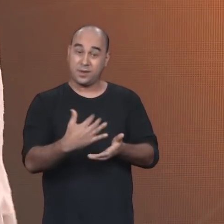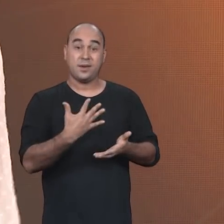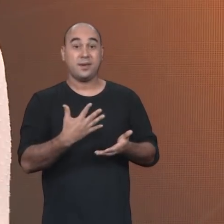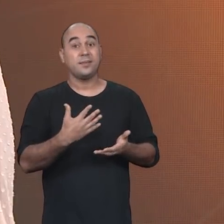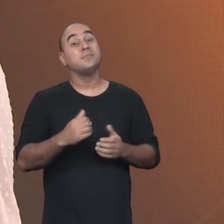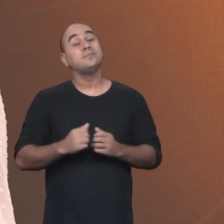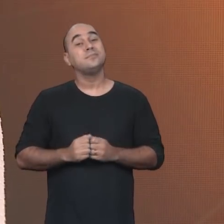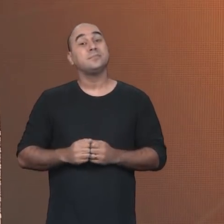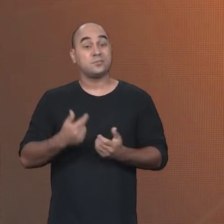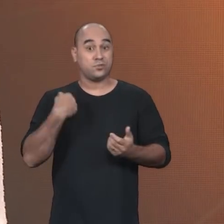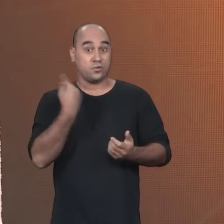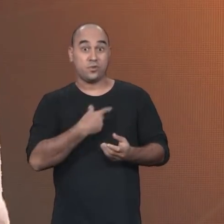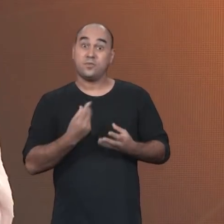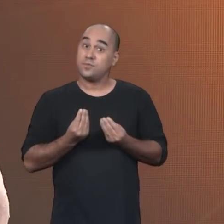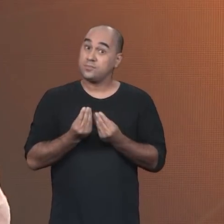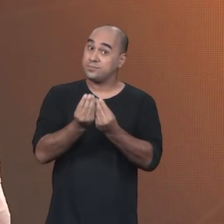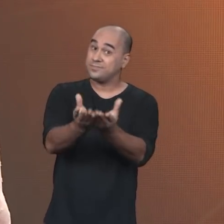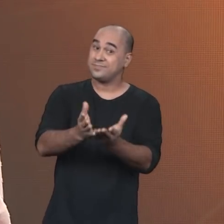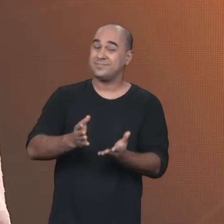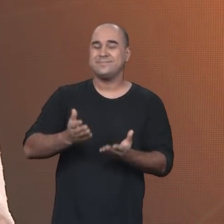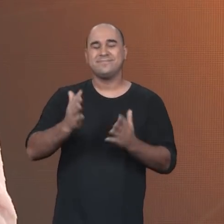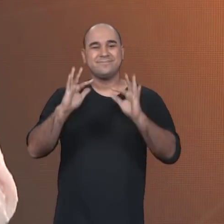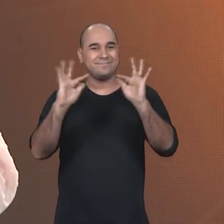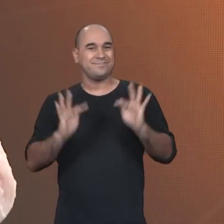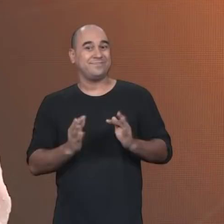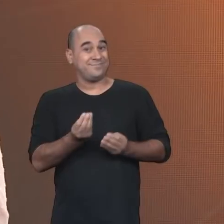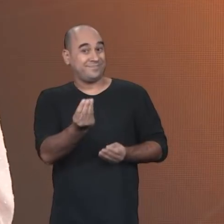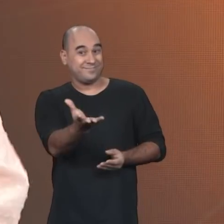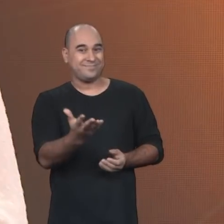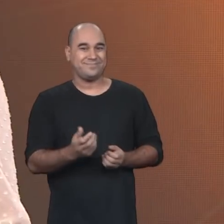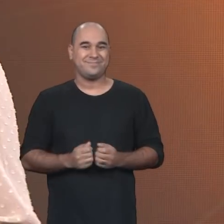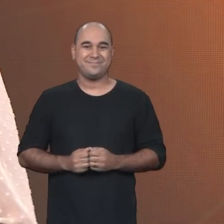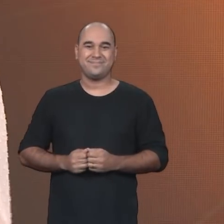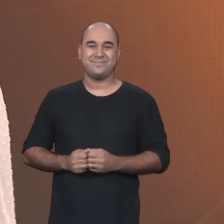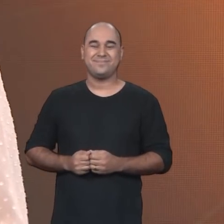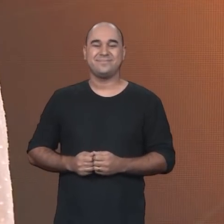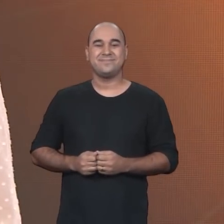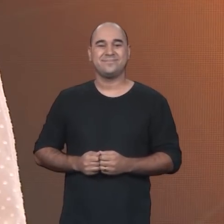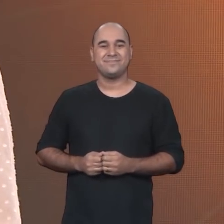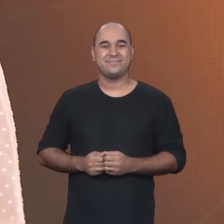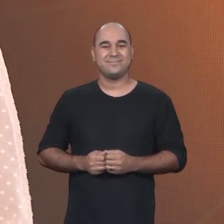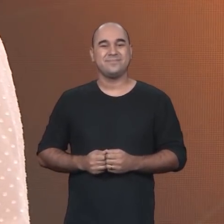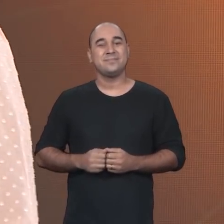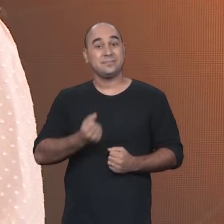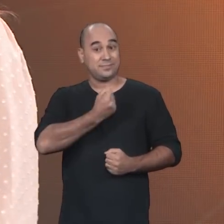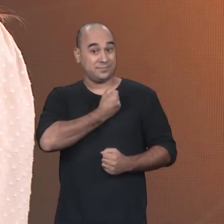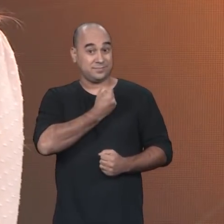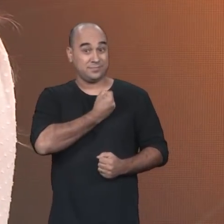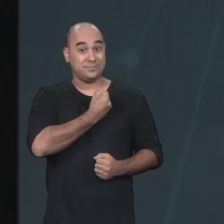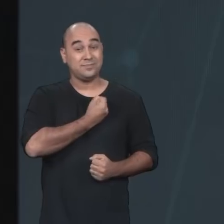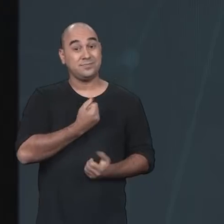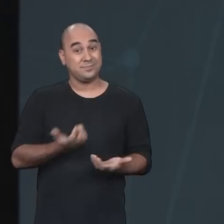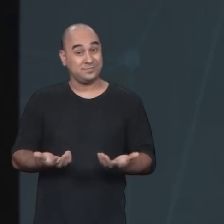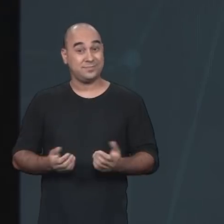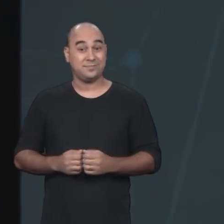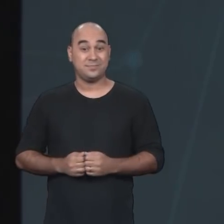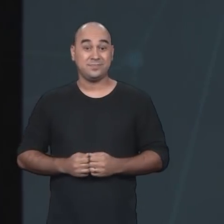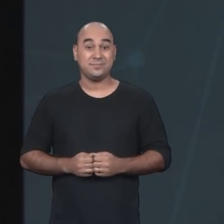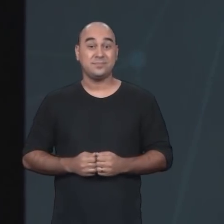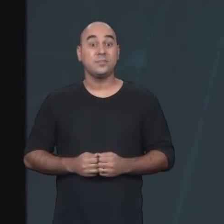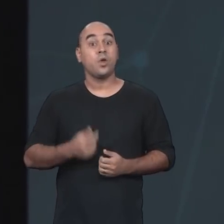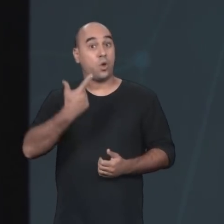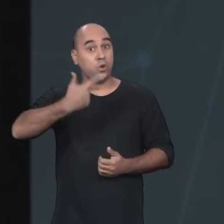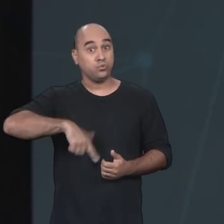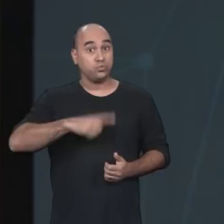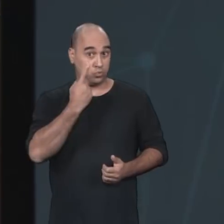maior alegria para você aí. 0 operadora 12 21 27 31 21. Olha, eu tô mostrando mais uma